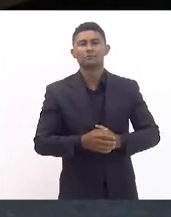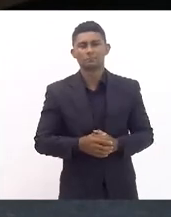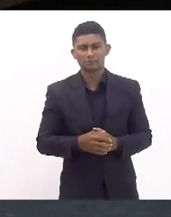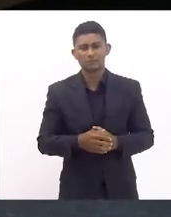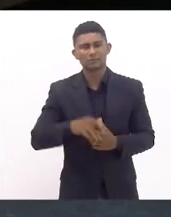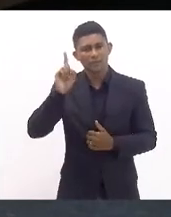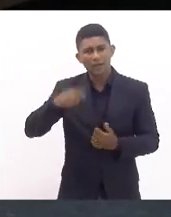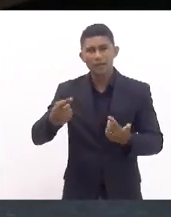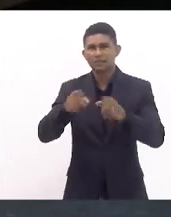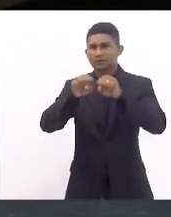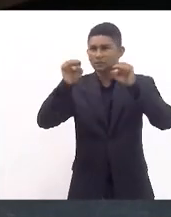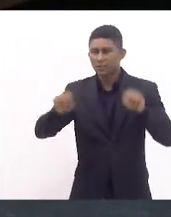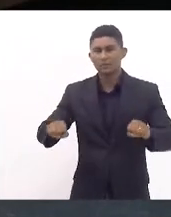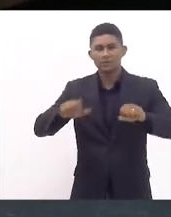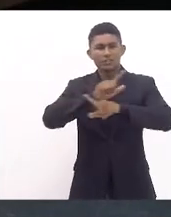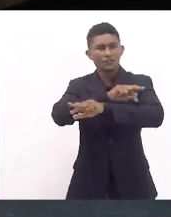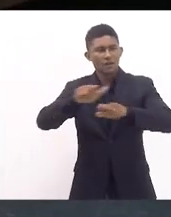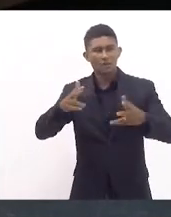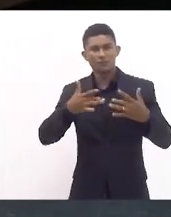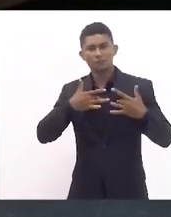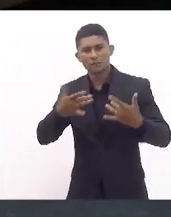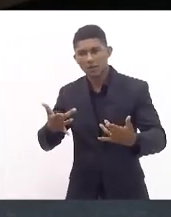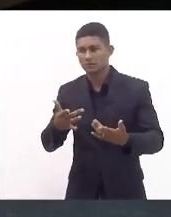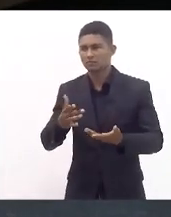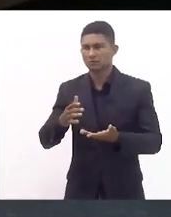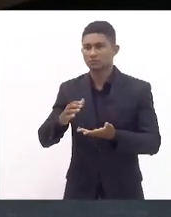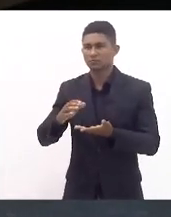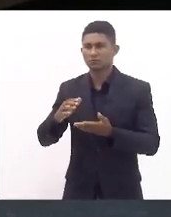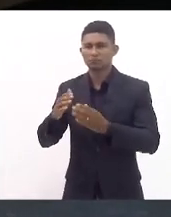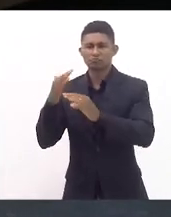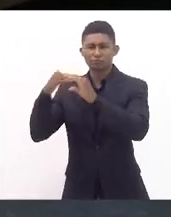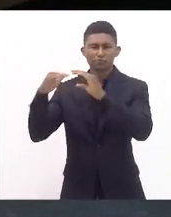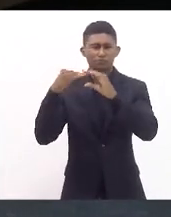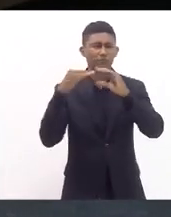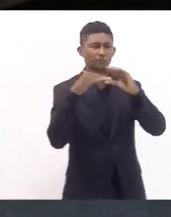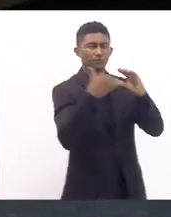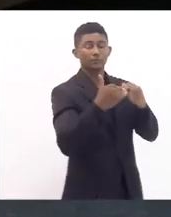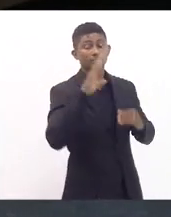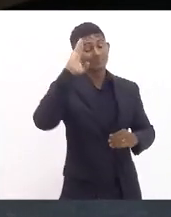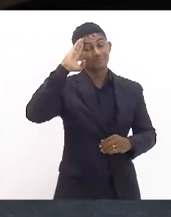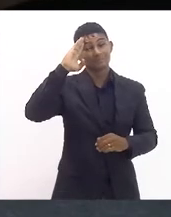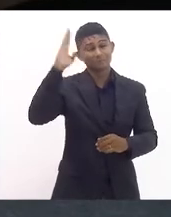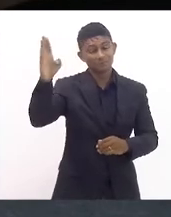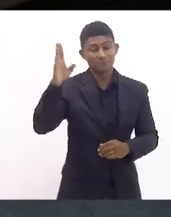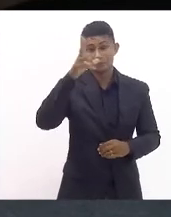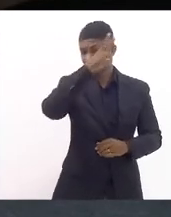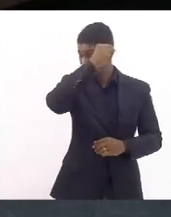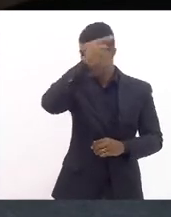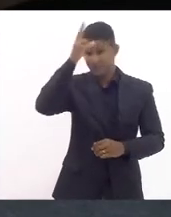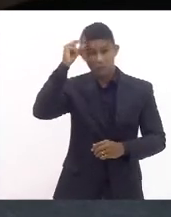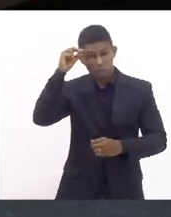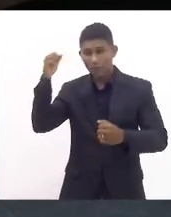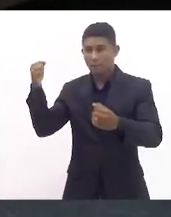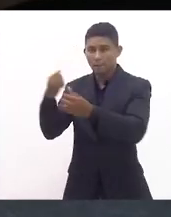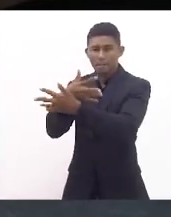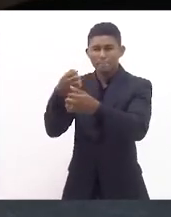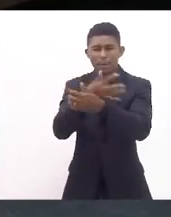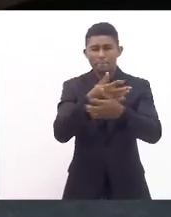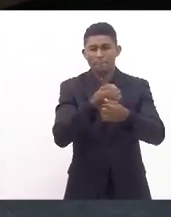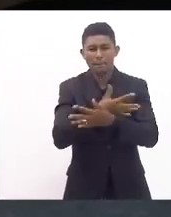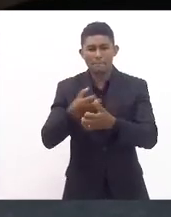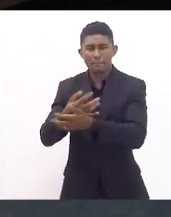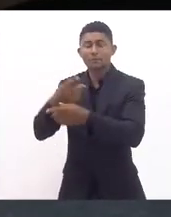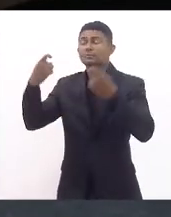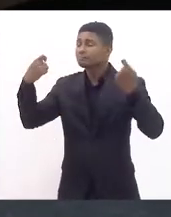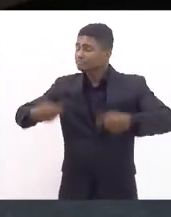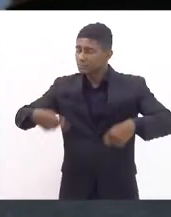outros sistemas. Sobretudo, as prefeituras têm que contratar mais cooperativas de catadores. A gente entrou